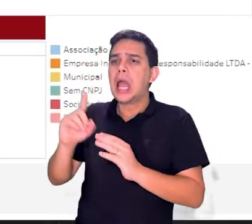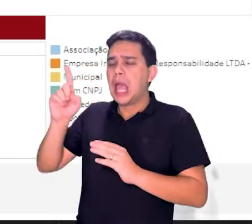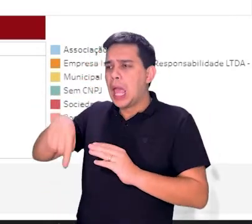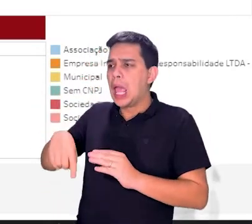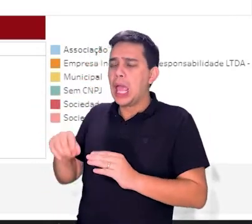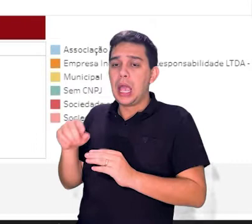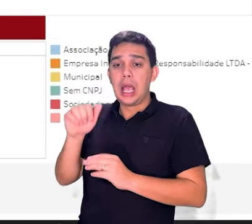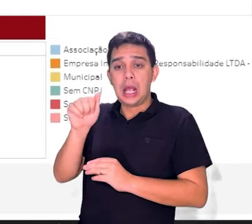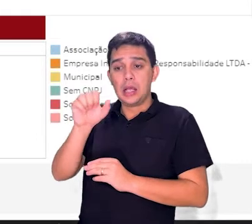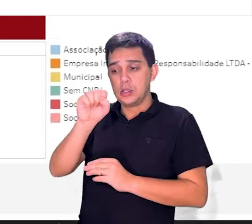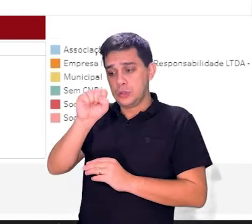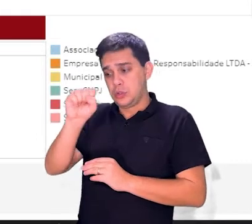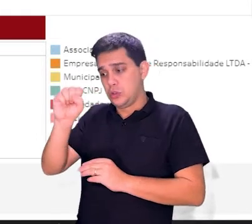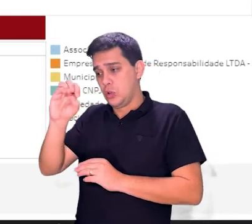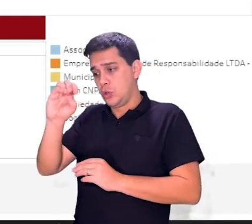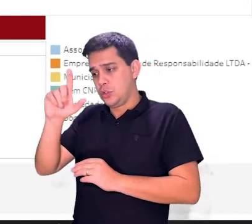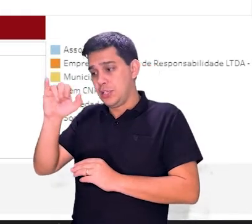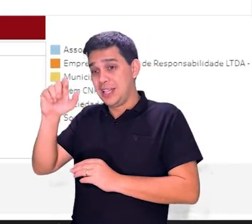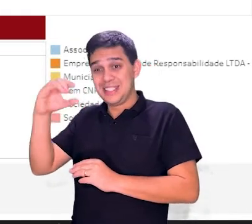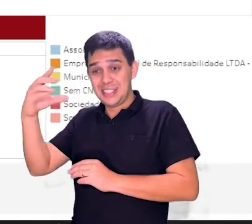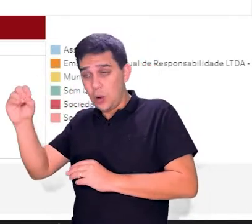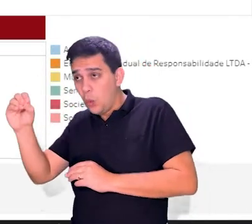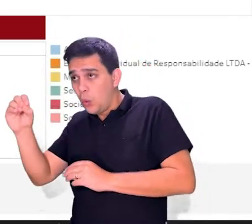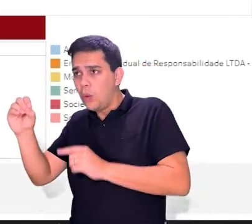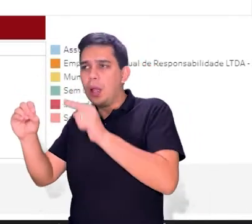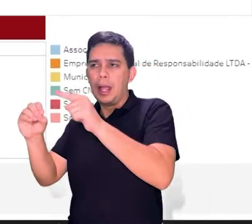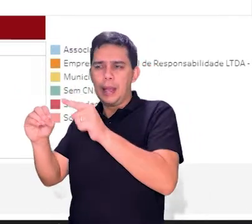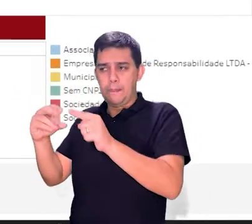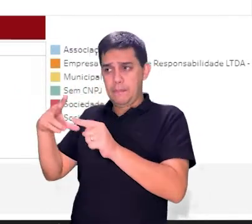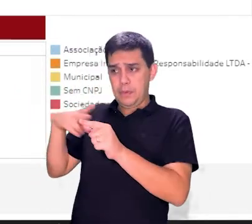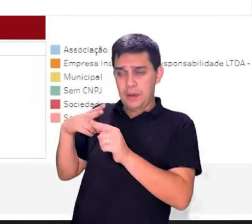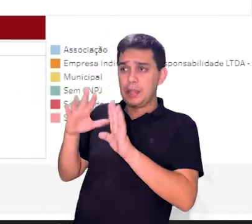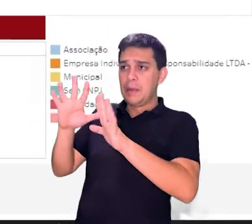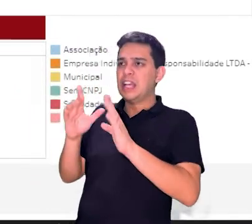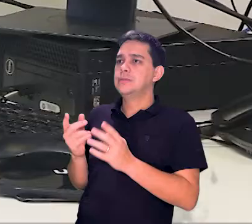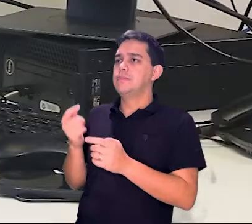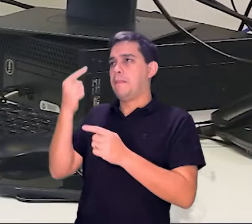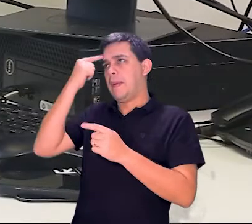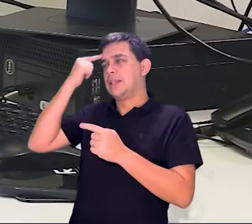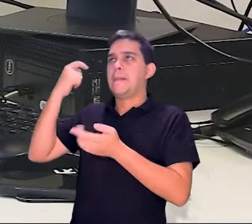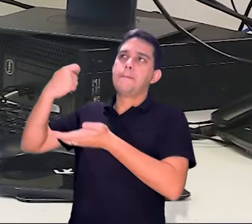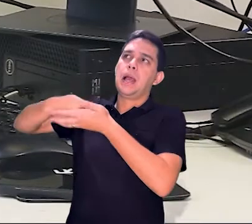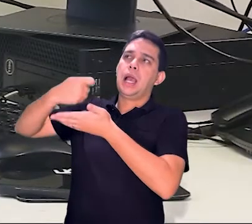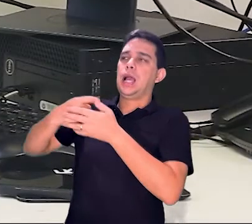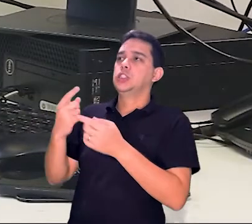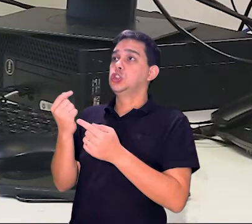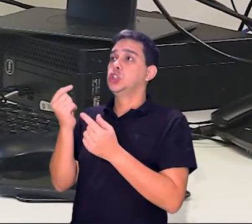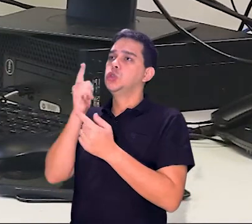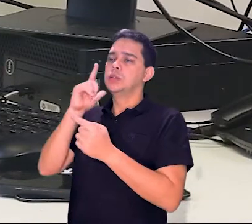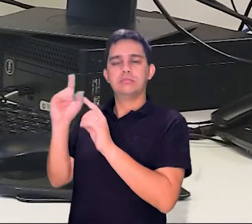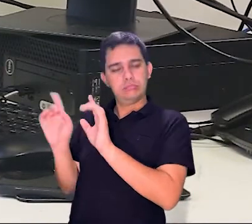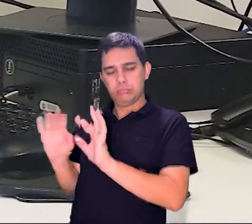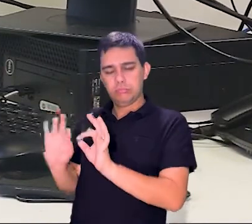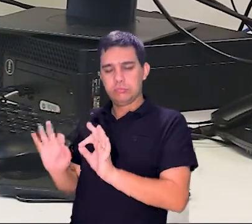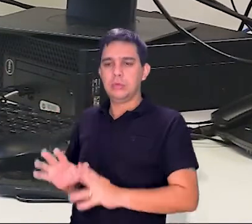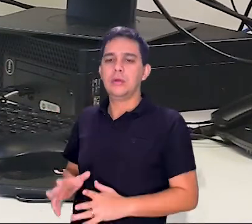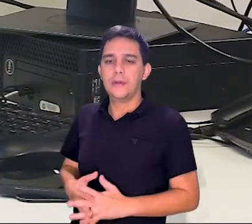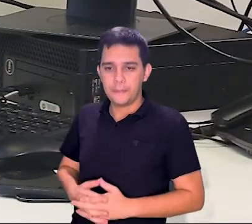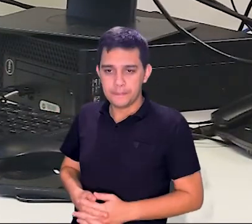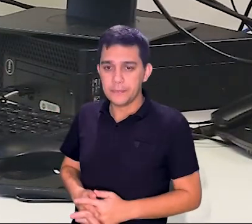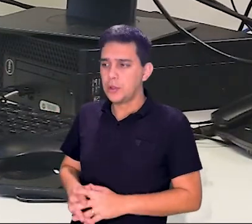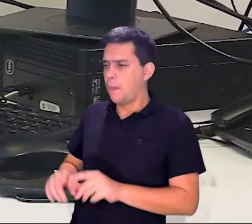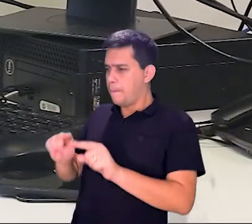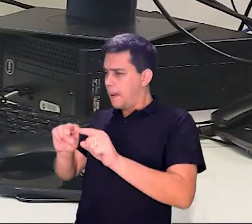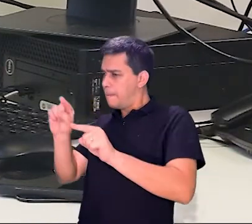seja, são privadas sem fins lucrativos. Então, esse panorama, né, o promotor de justiça,